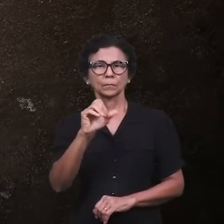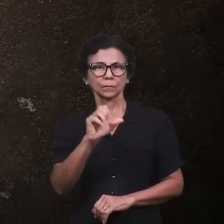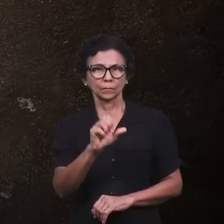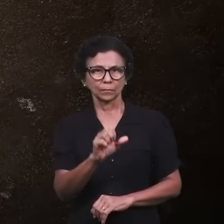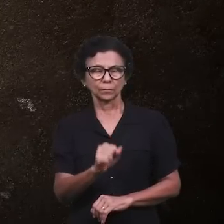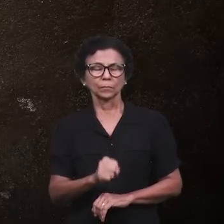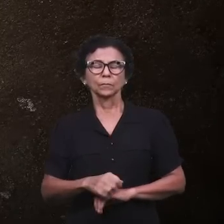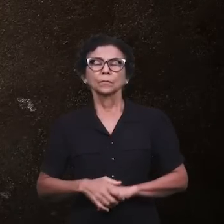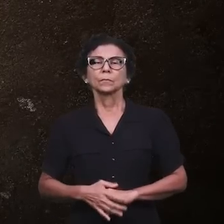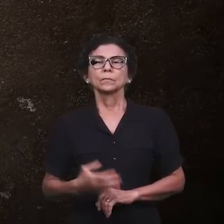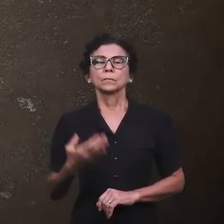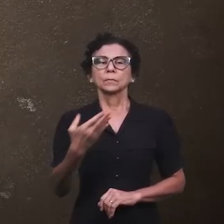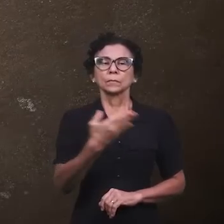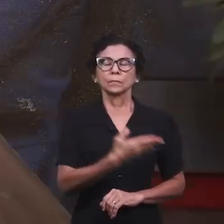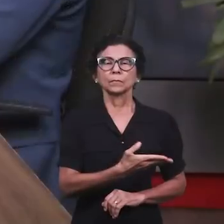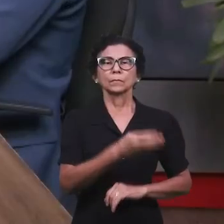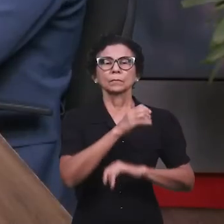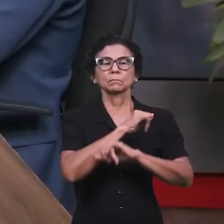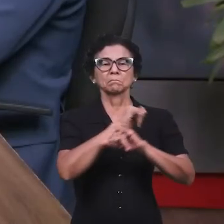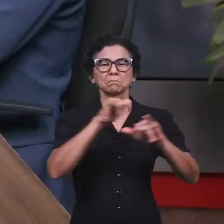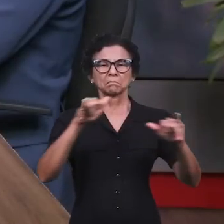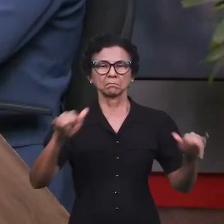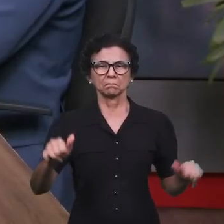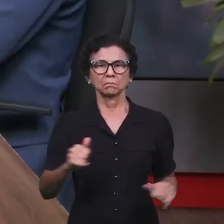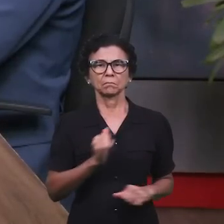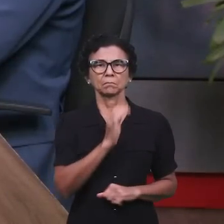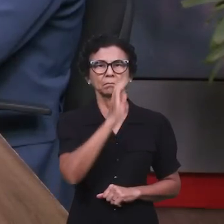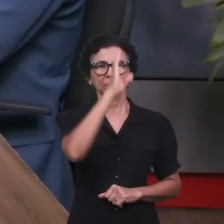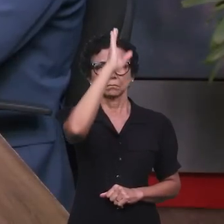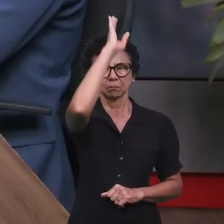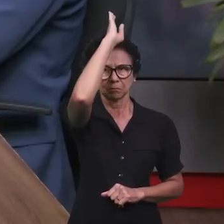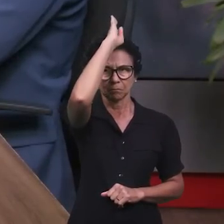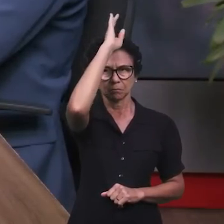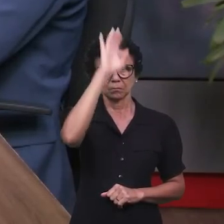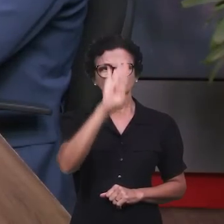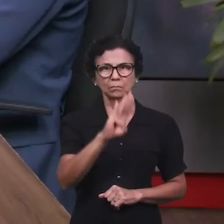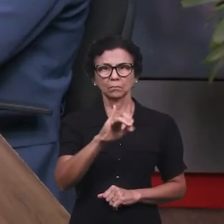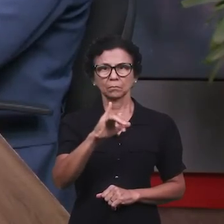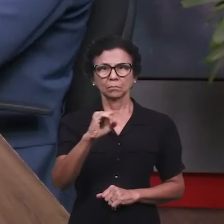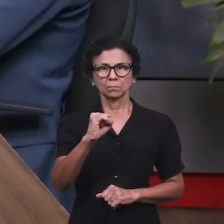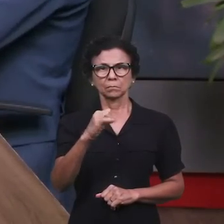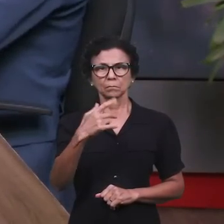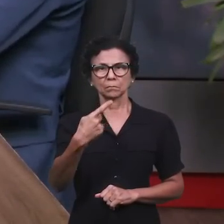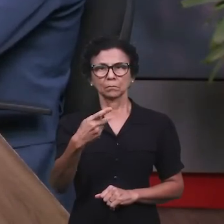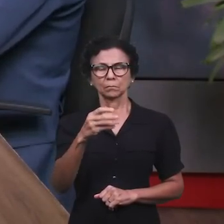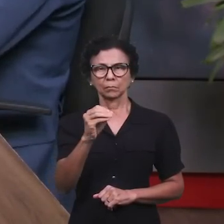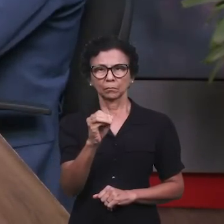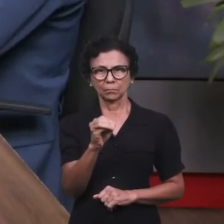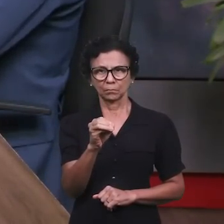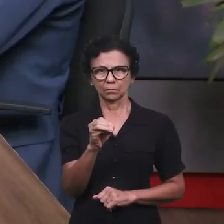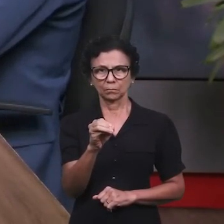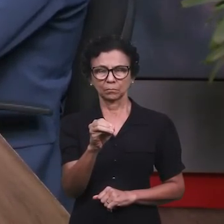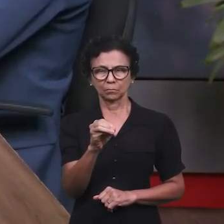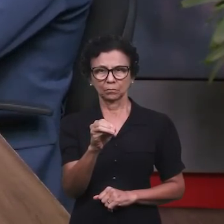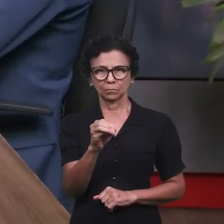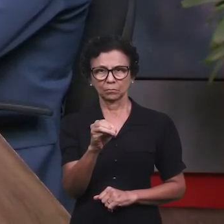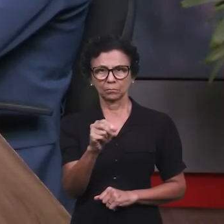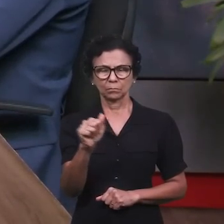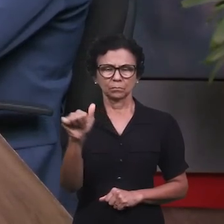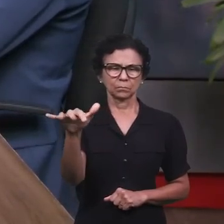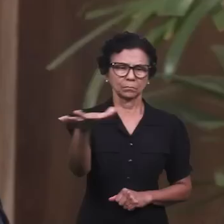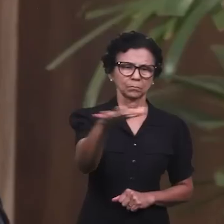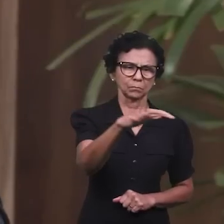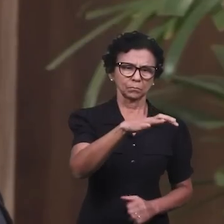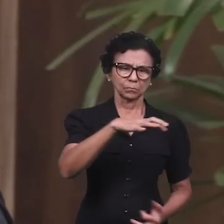como bispo universal, exatamente quando dá início ao período chamado papado. E